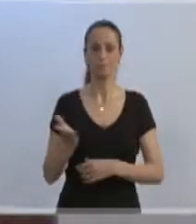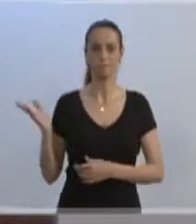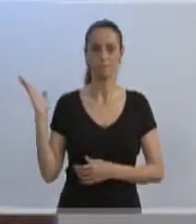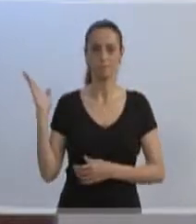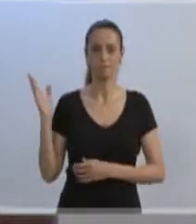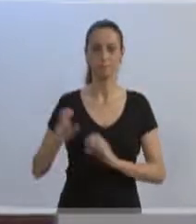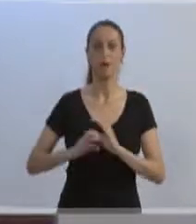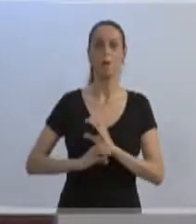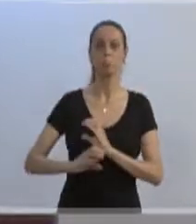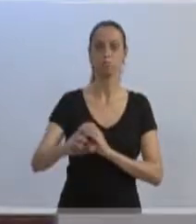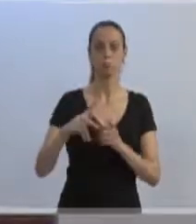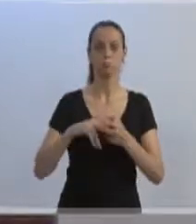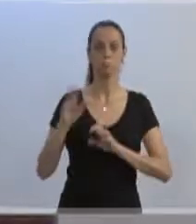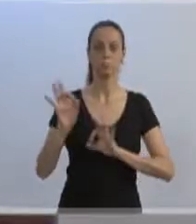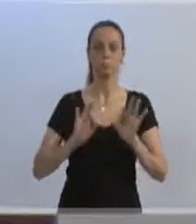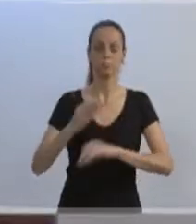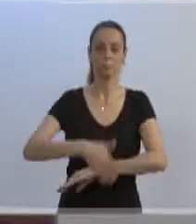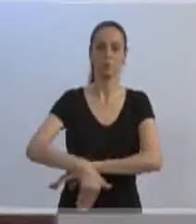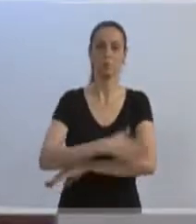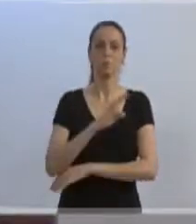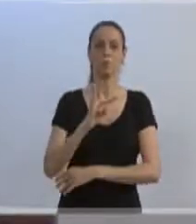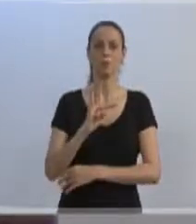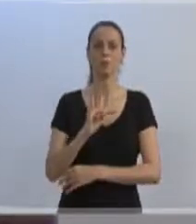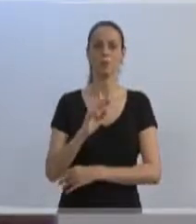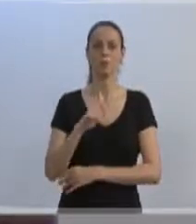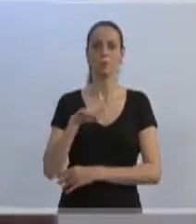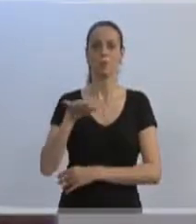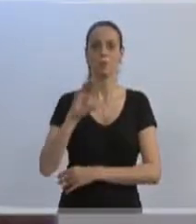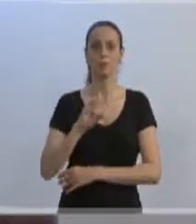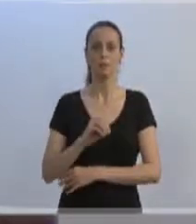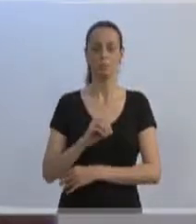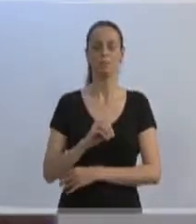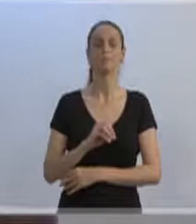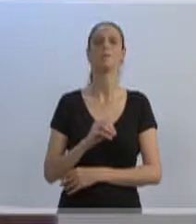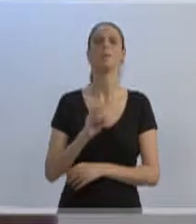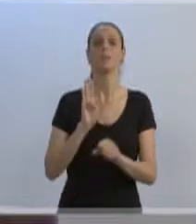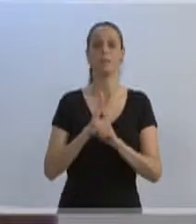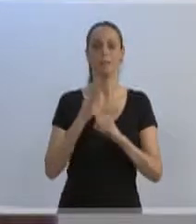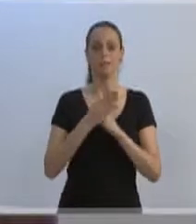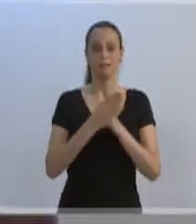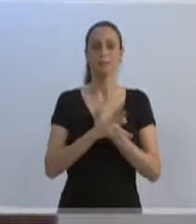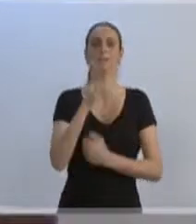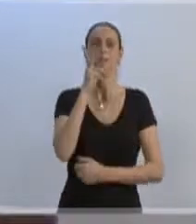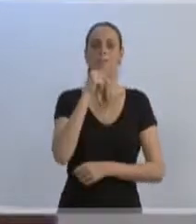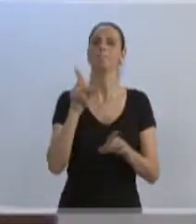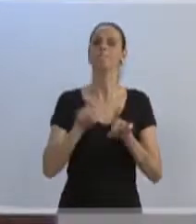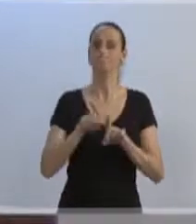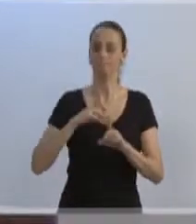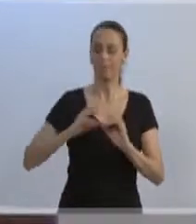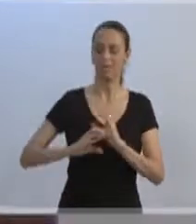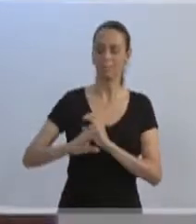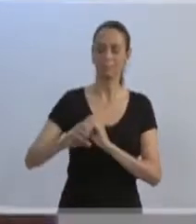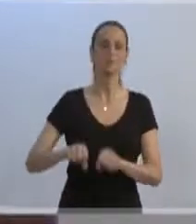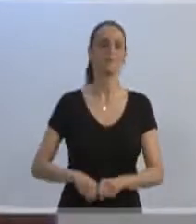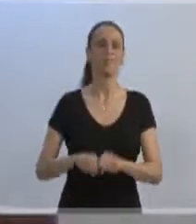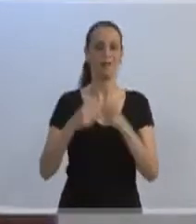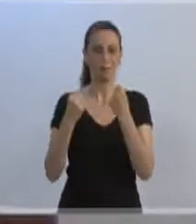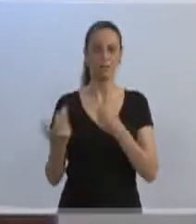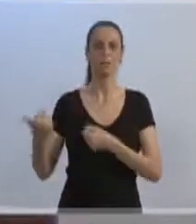e bocas de lobo na rua tubarão no bairro água verde a une também tinha uma tubulação quebrada e